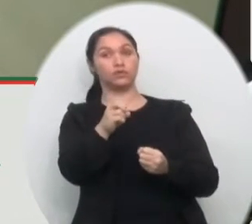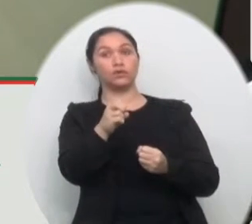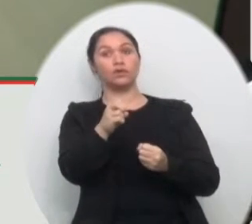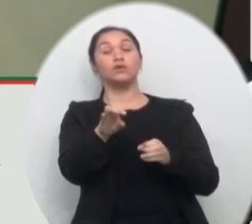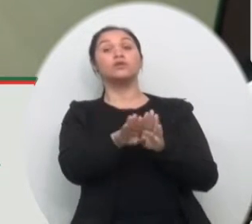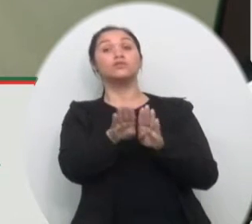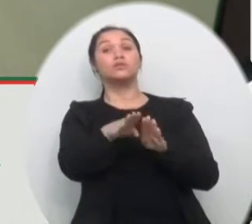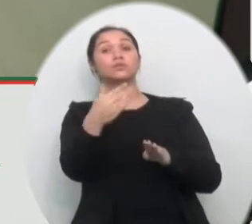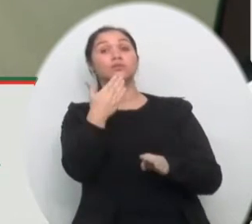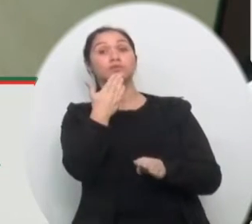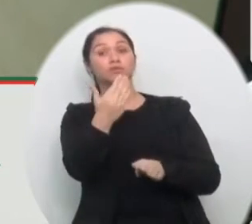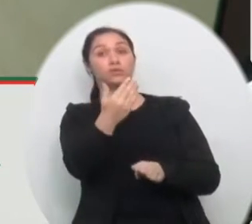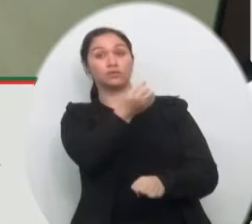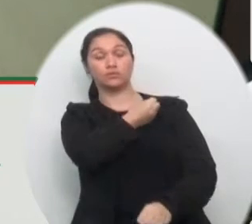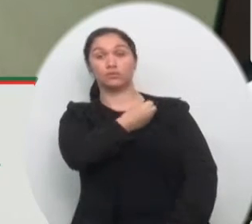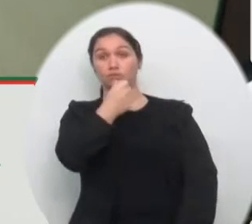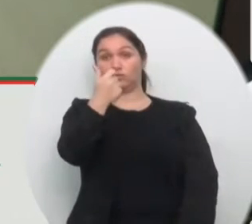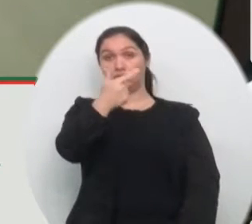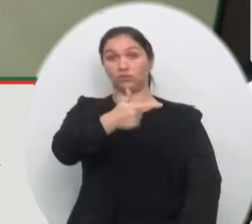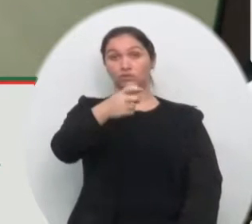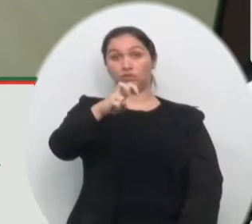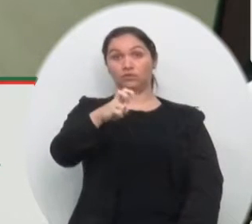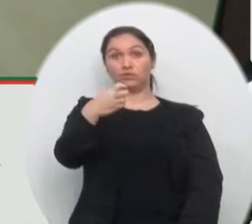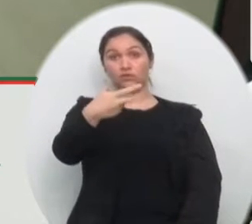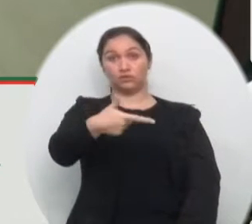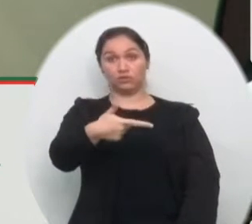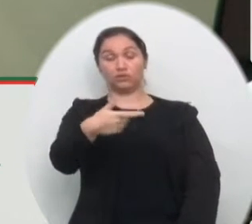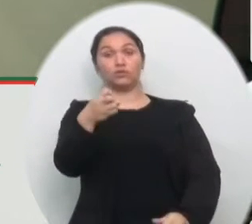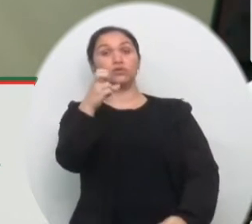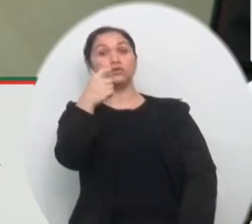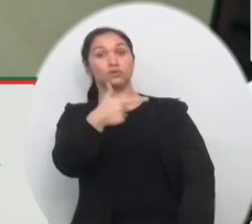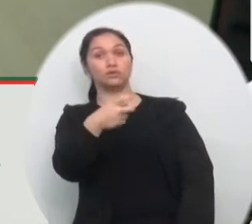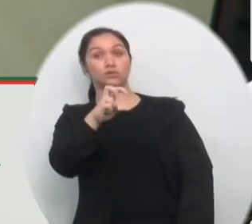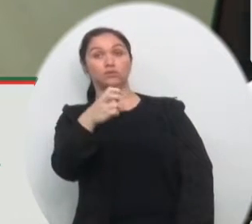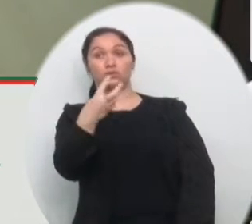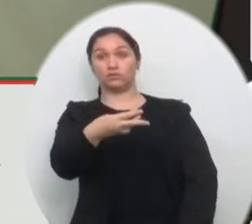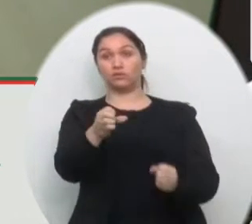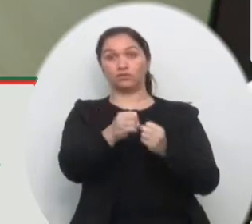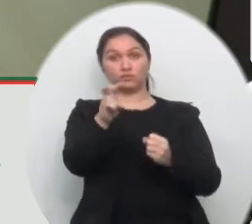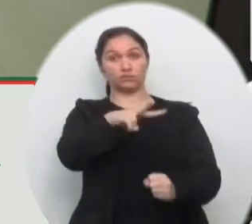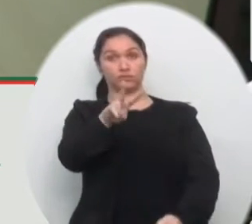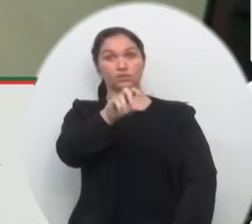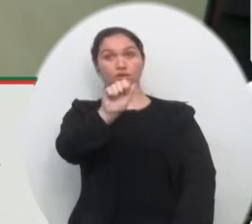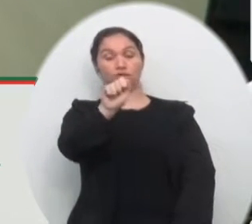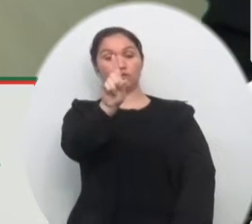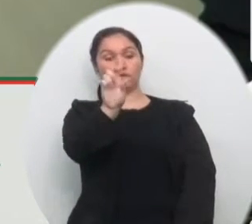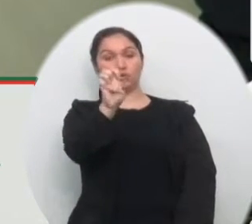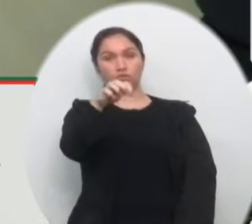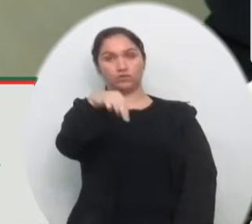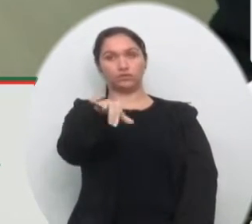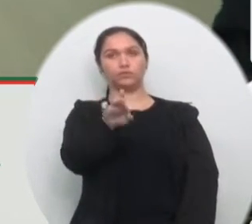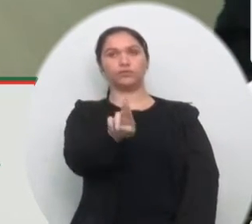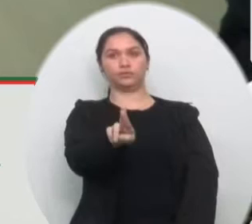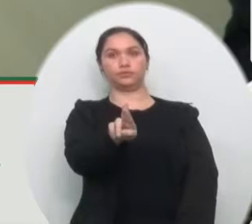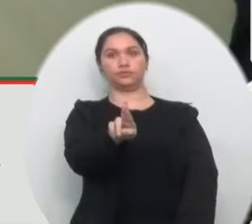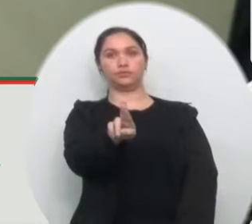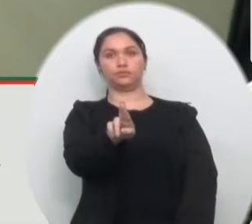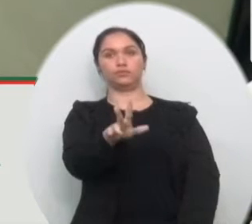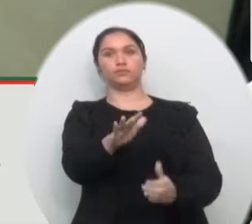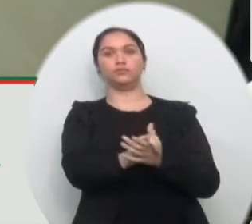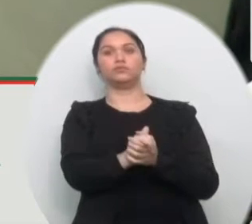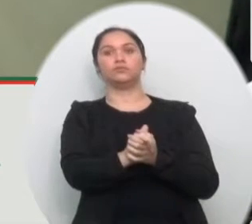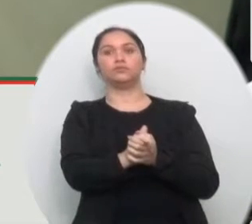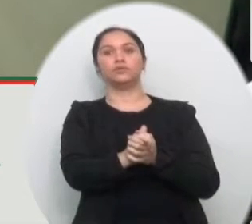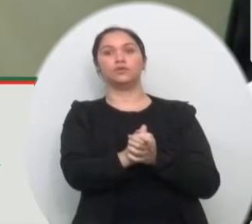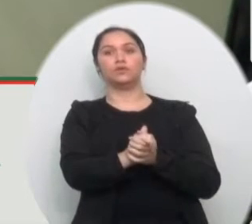número 572 e 573/18, de autoria do vereador Ademir José Honorato. Decreto